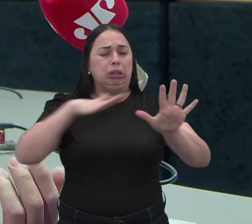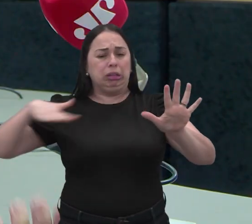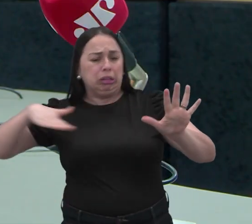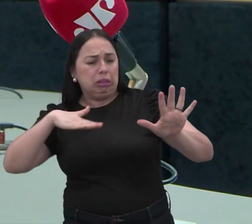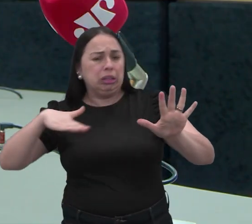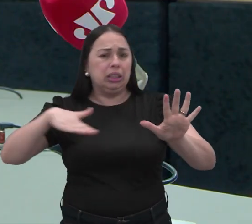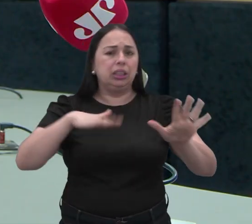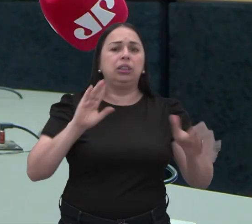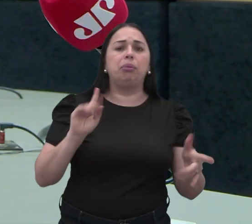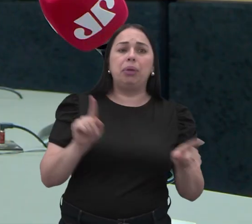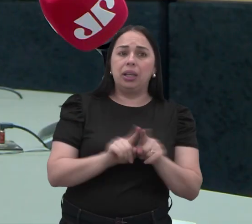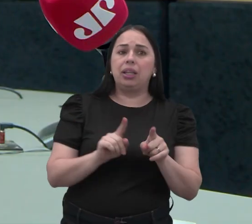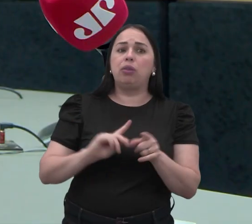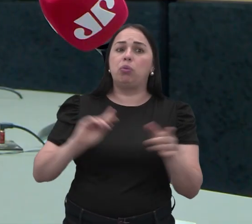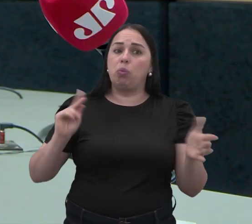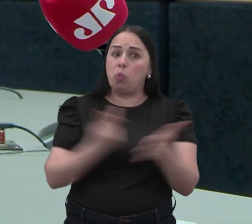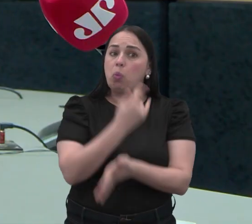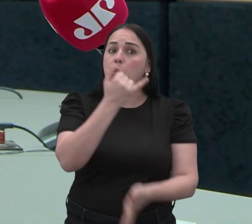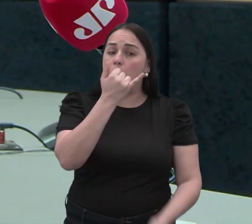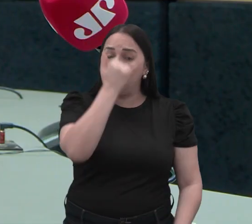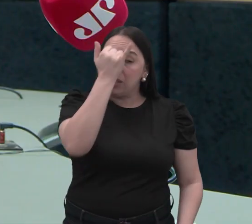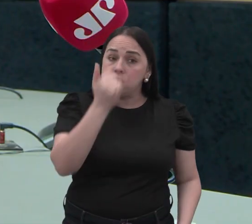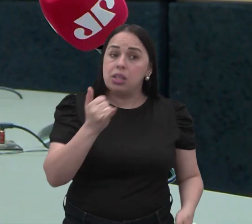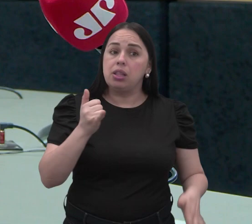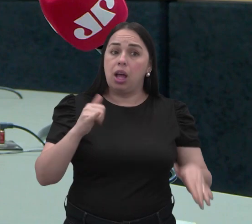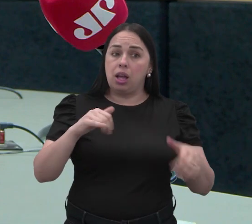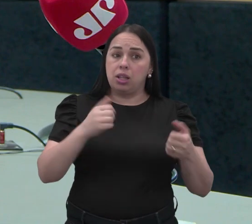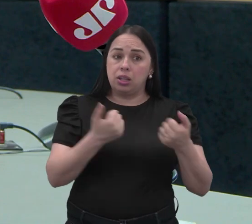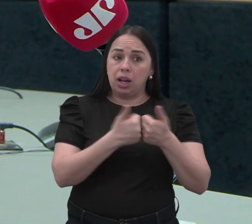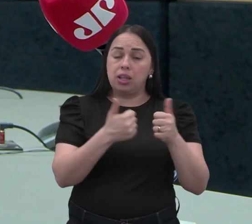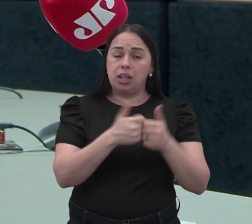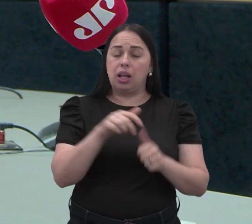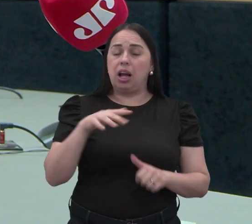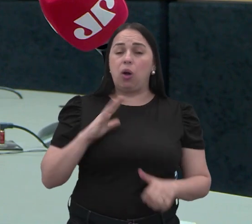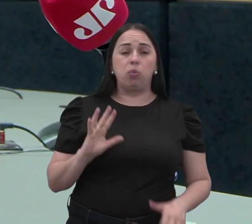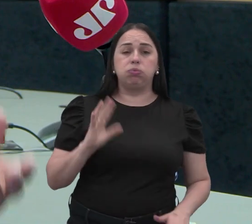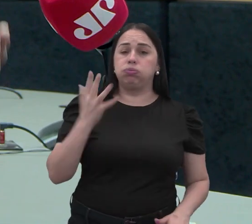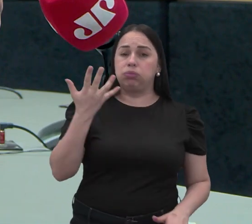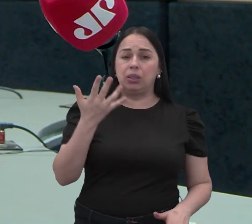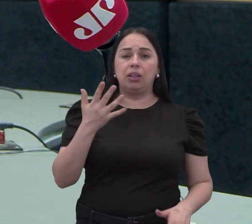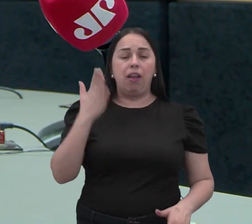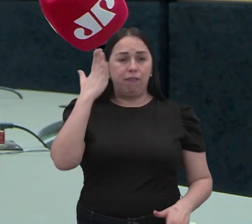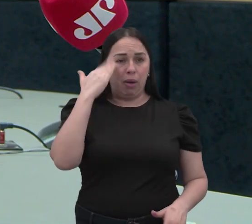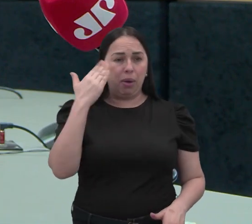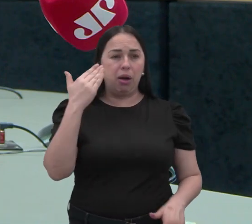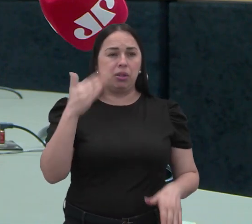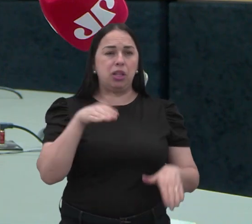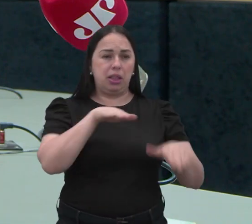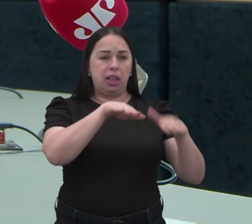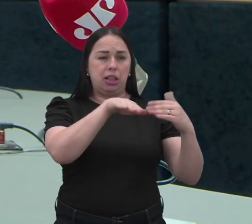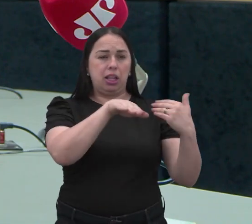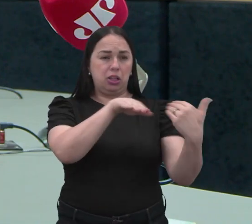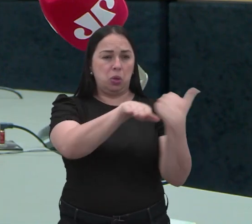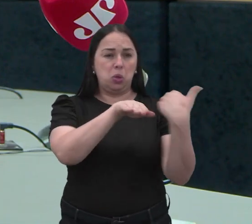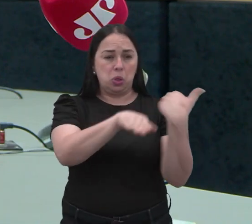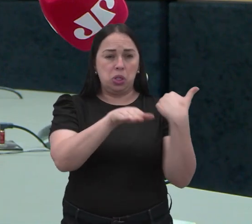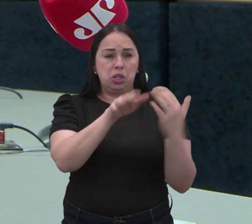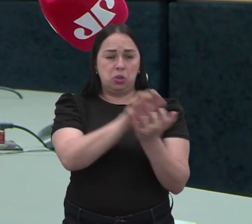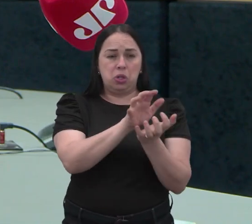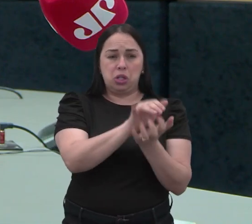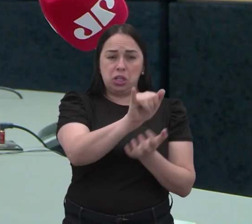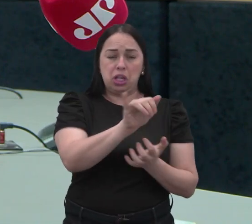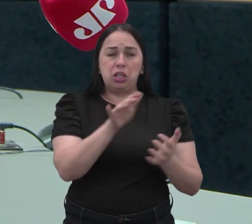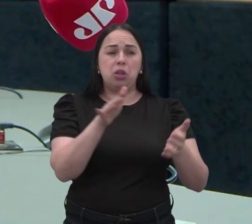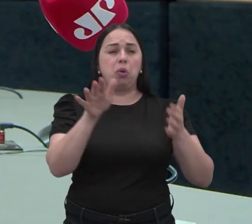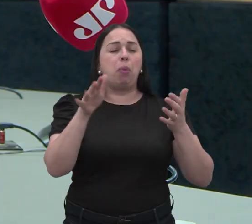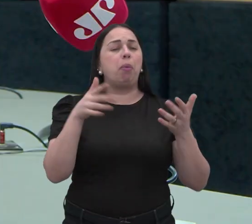Tem um acidente que infelizmente foi muito trágico aqui para a nossa região, conhecido ali no retão de Jacareí, um inverno